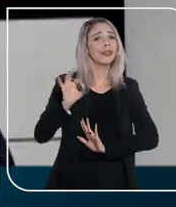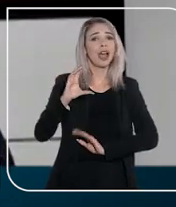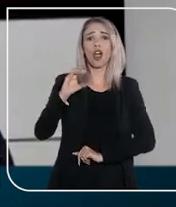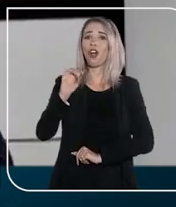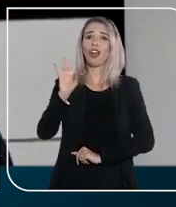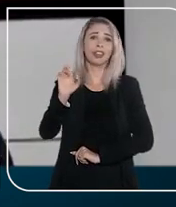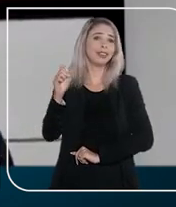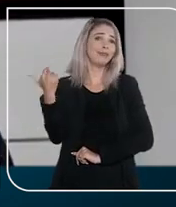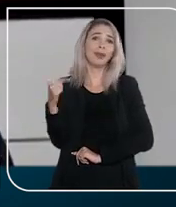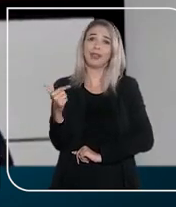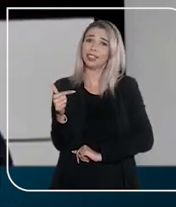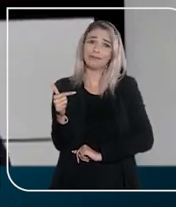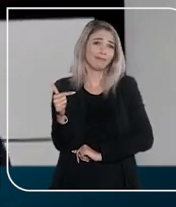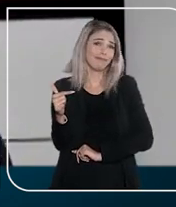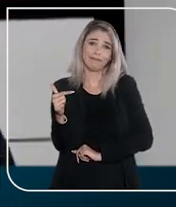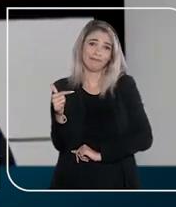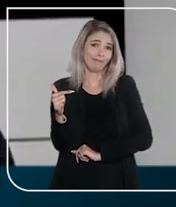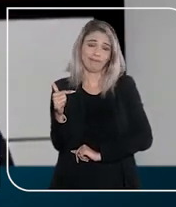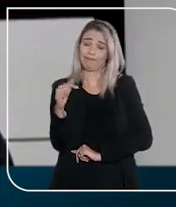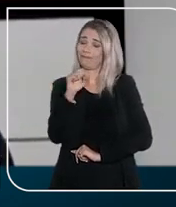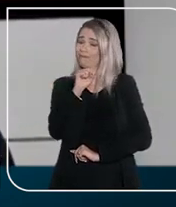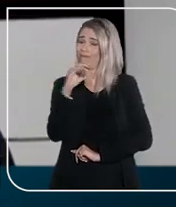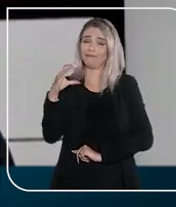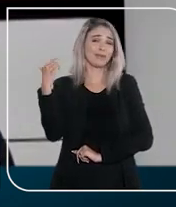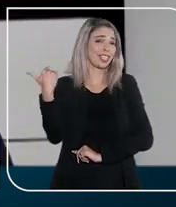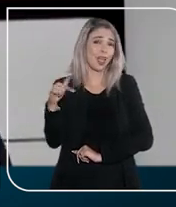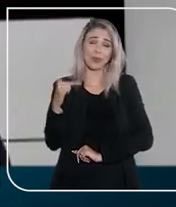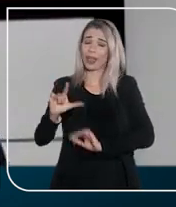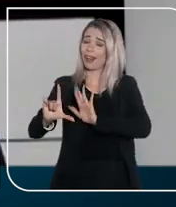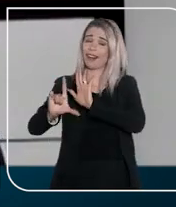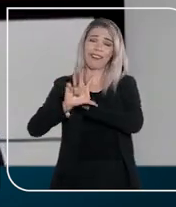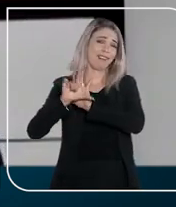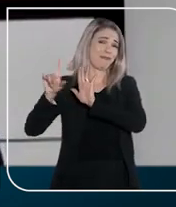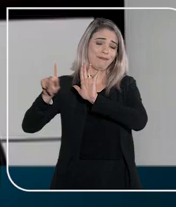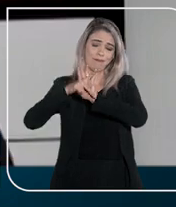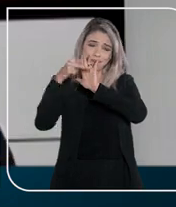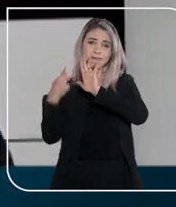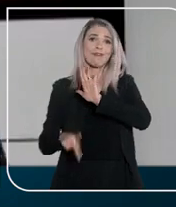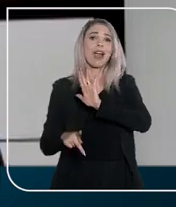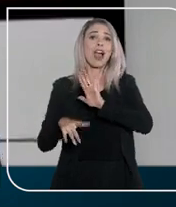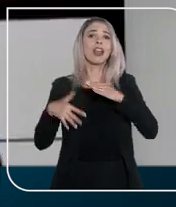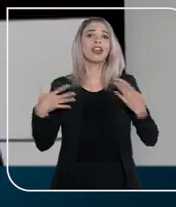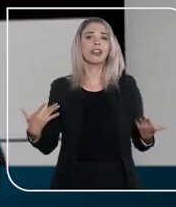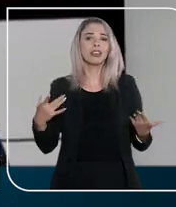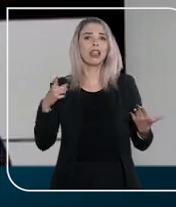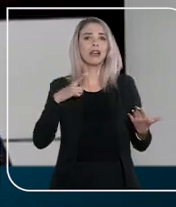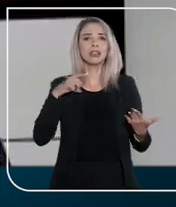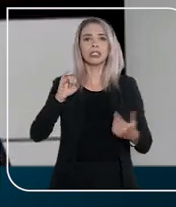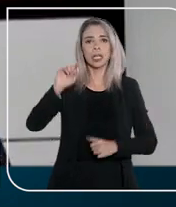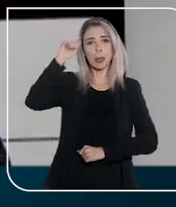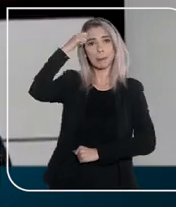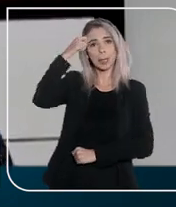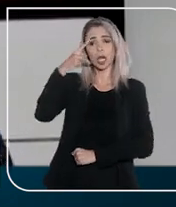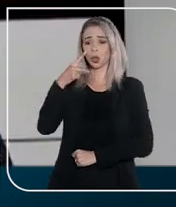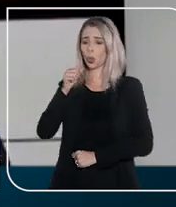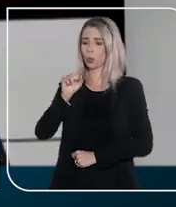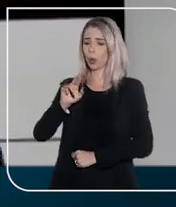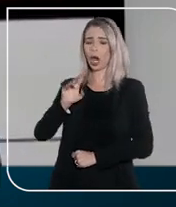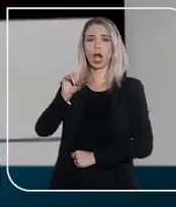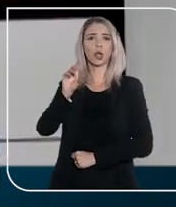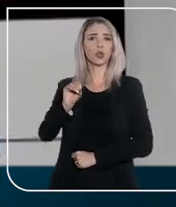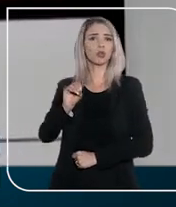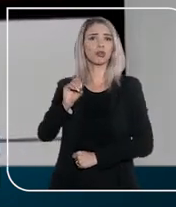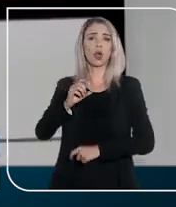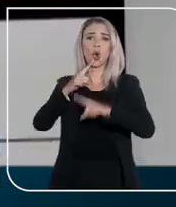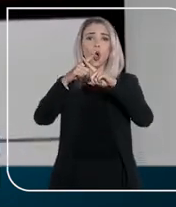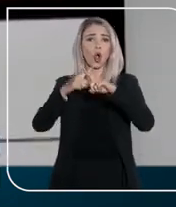cotistas. Não existe. Em Santa Catarina não existe essa lei. Então, obviamente, que alguém que se perceba negro ou pardo em Santa Catarina não vai